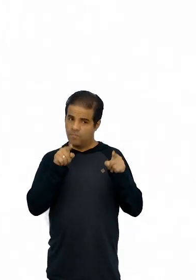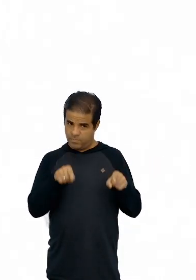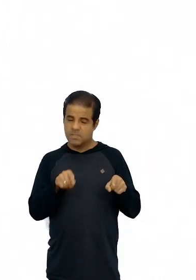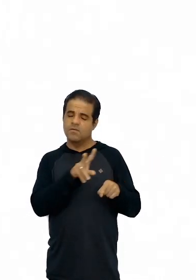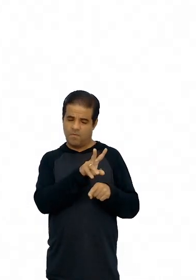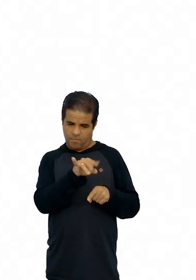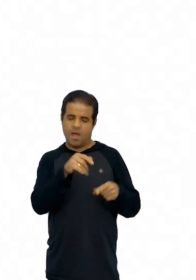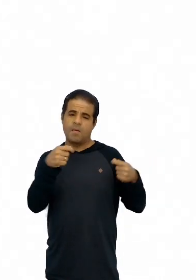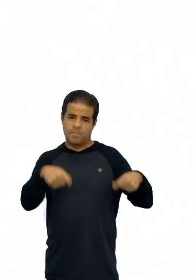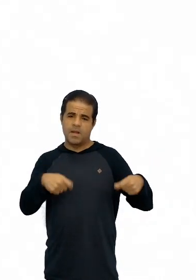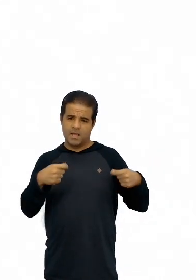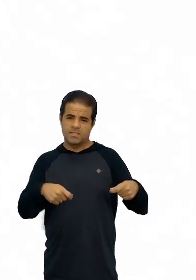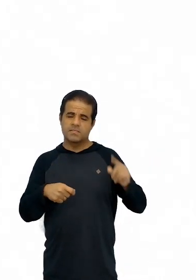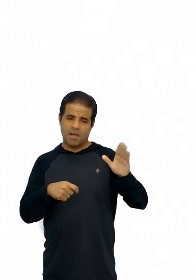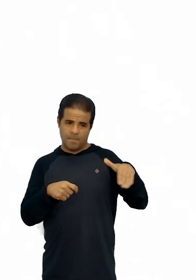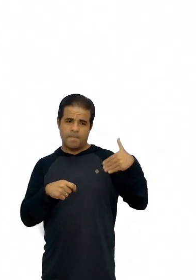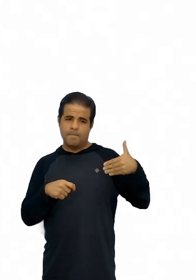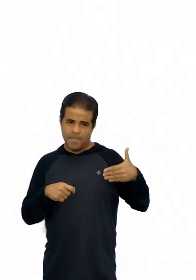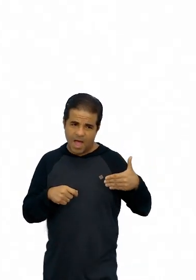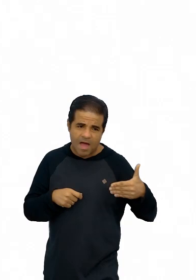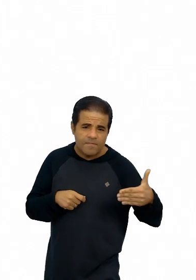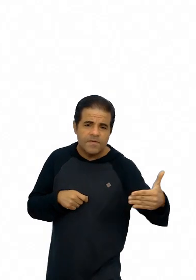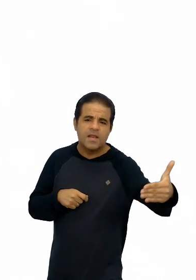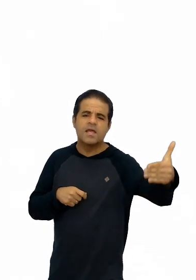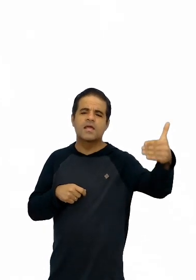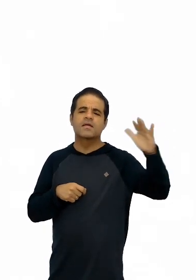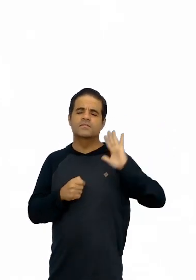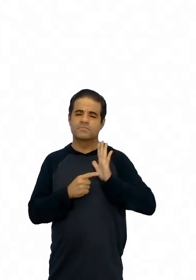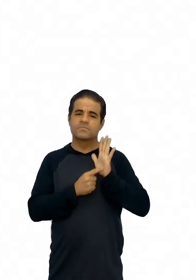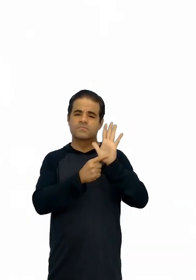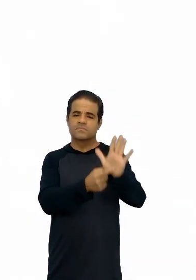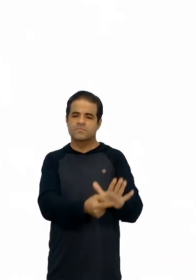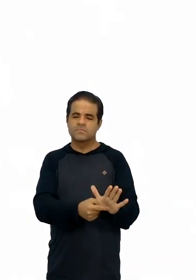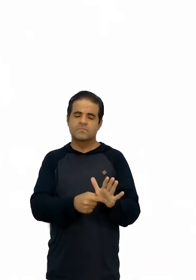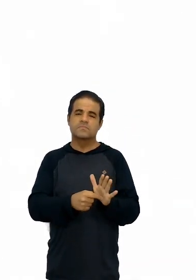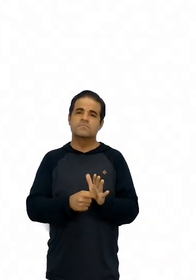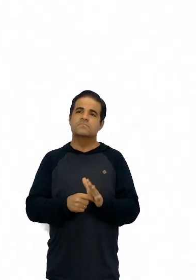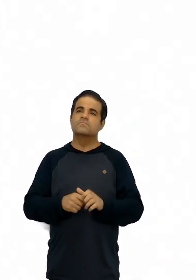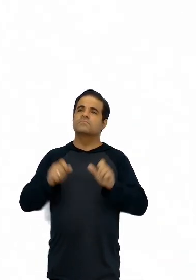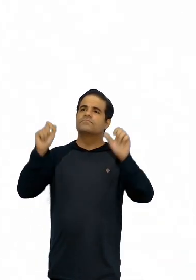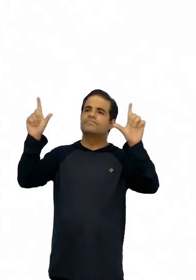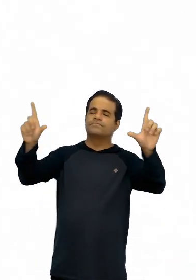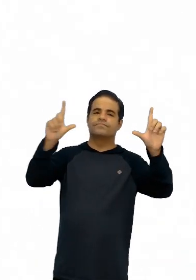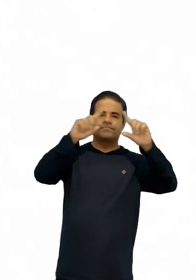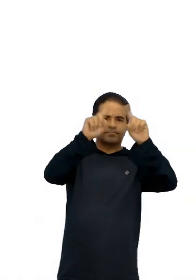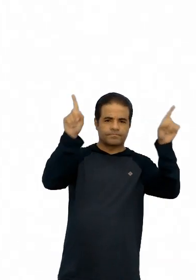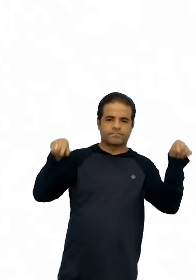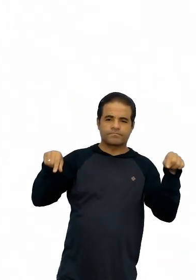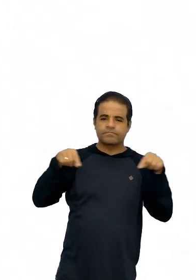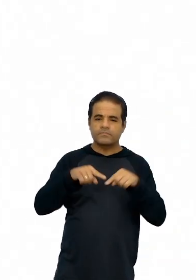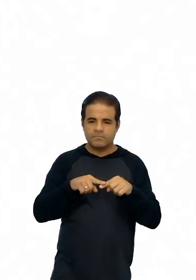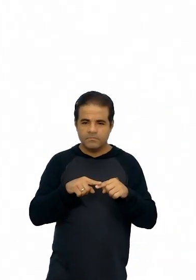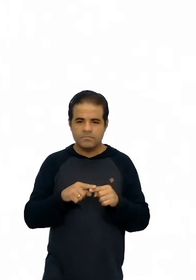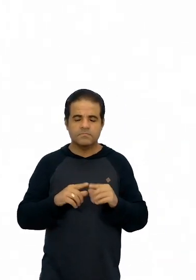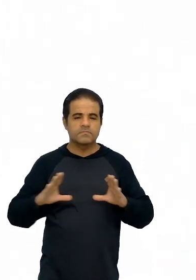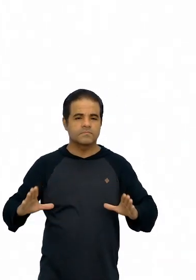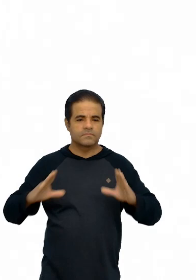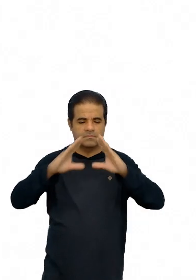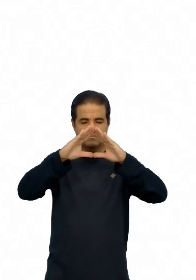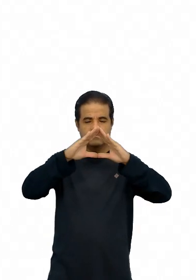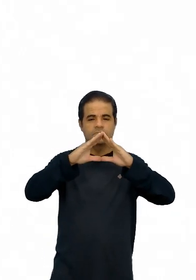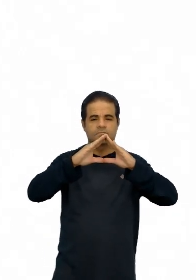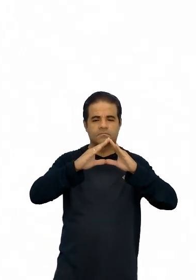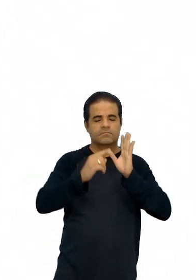vão precisar disso lá para frente, quando eu abordar, sei lá, figuras geométricas, e vai exigir isso aqui que